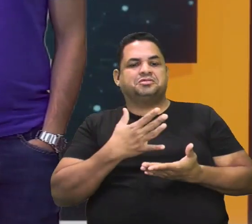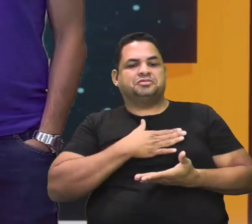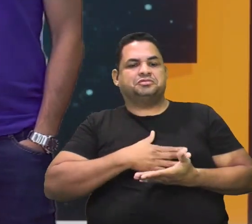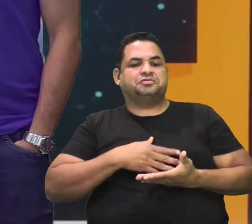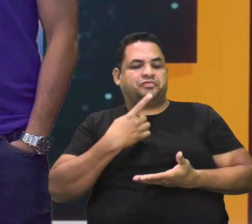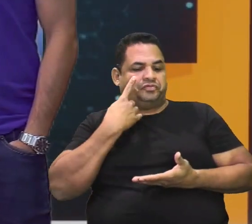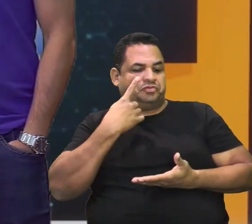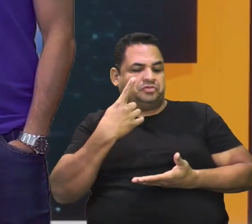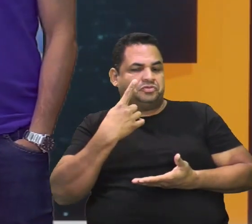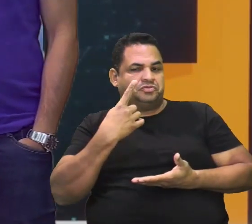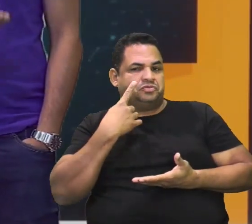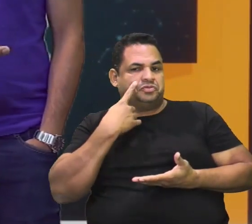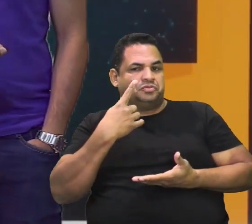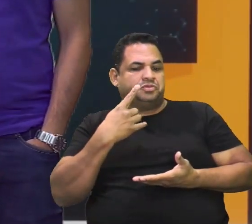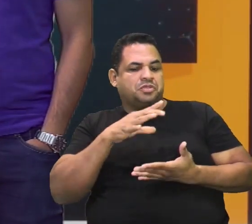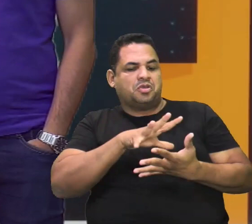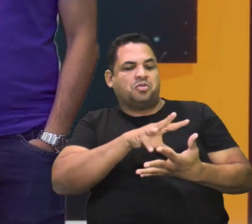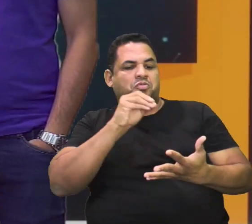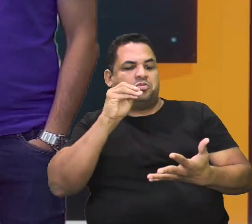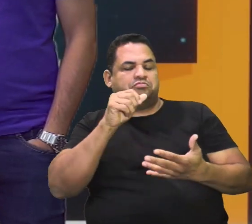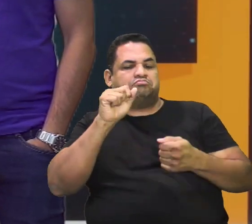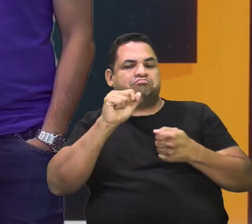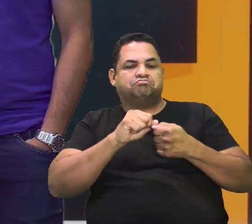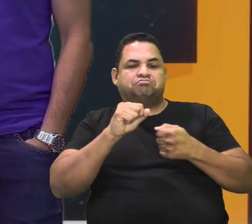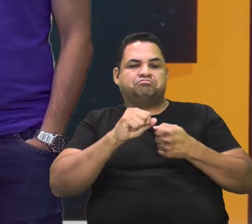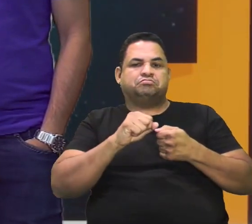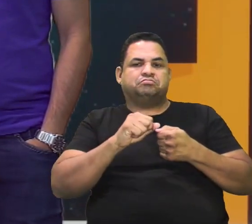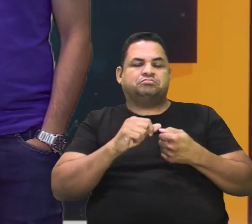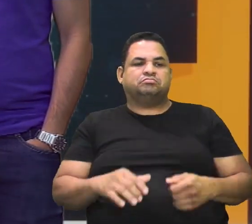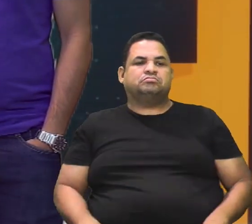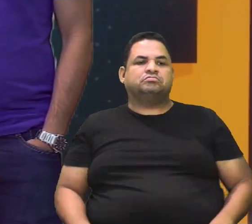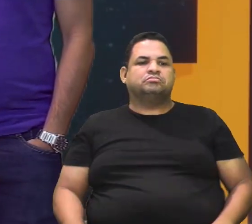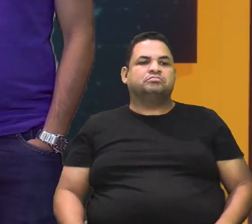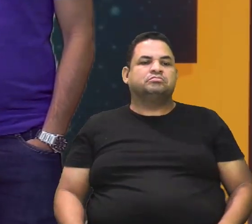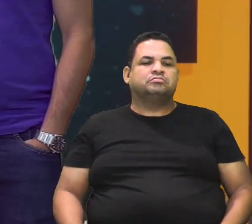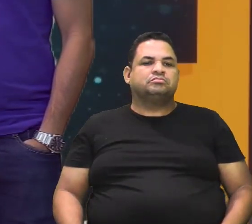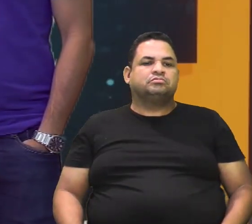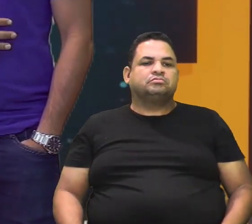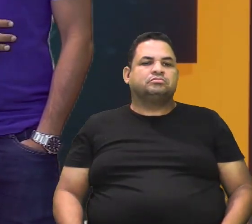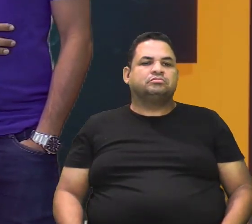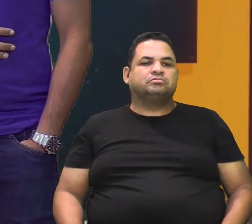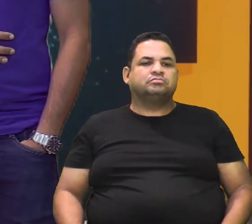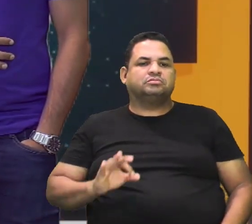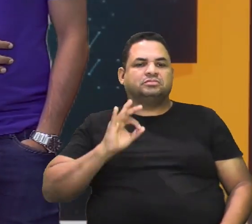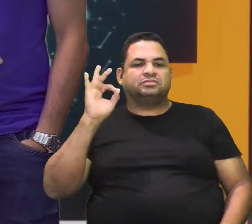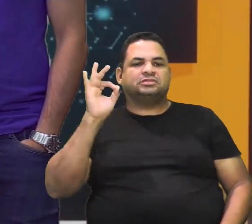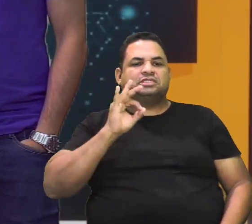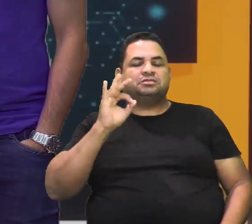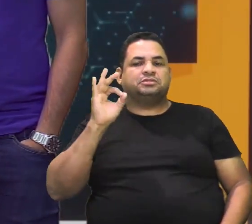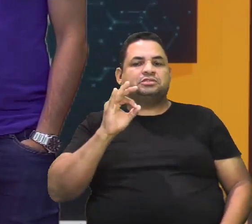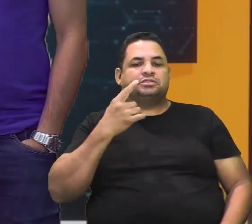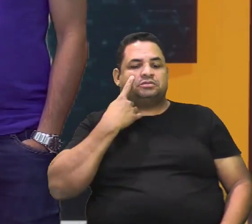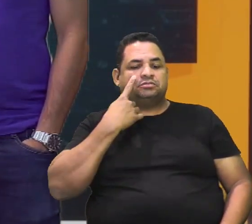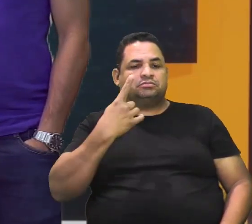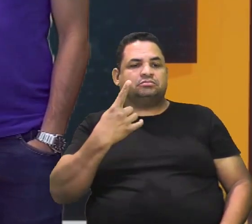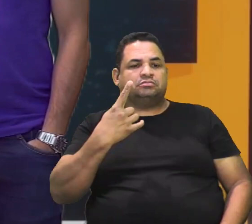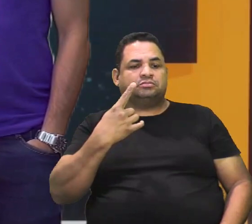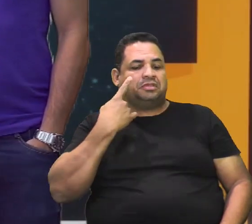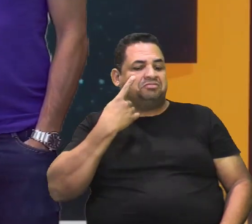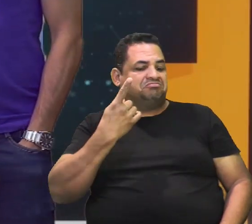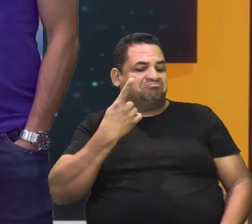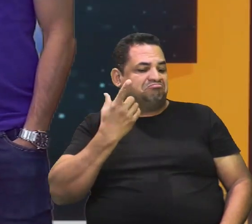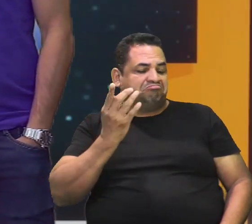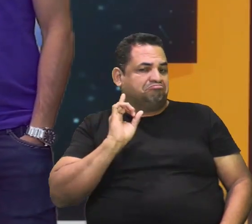fazendo. Nós nos contentamos em copiar o que o outro fez. Aí já ia cair no percentual de observação, né? Só ver o